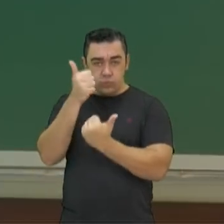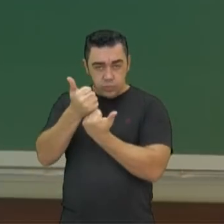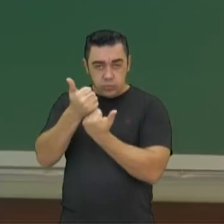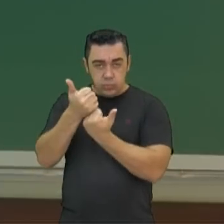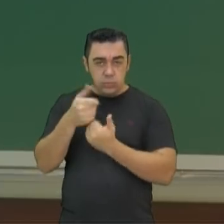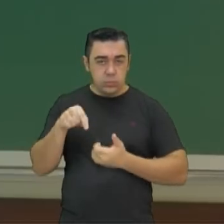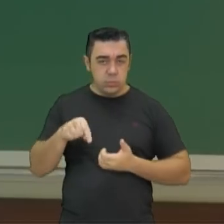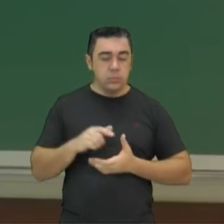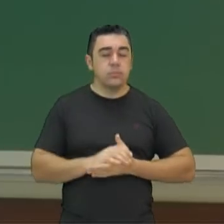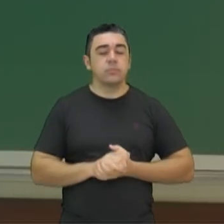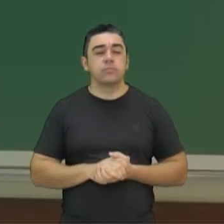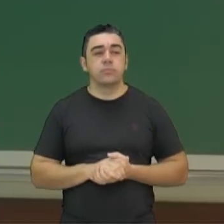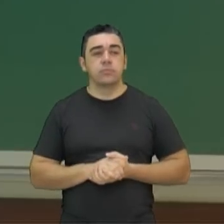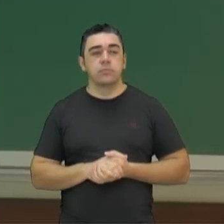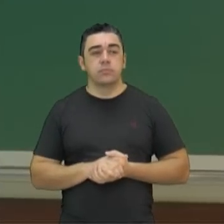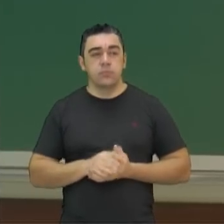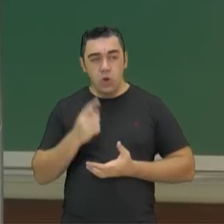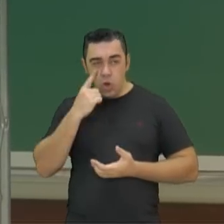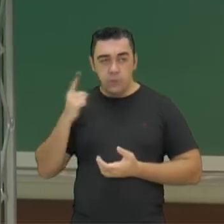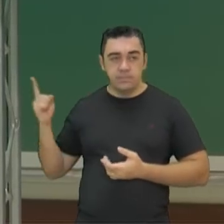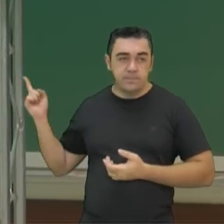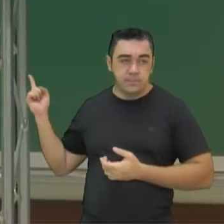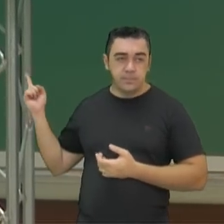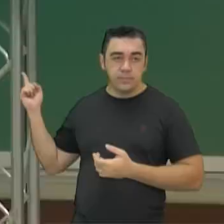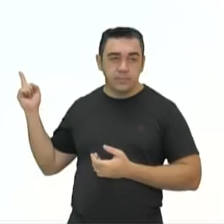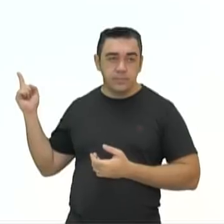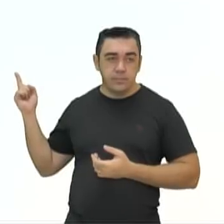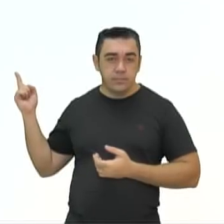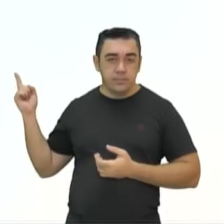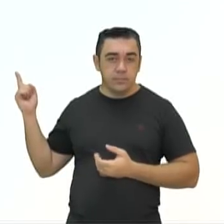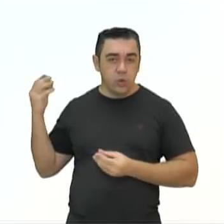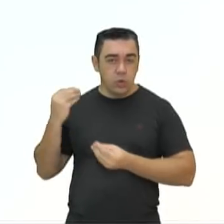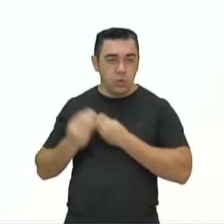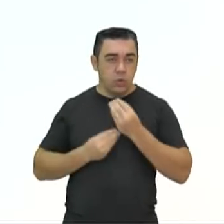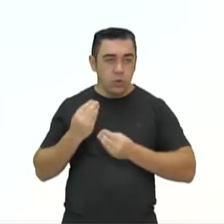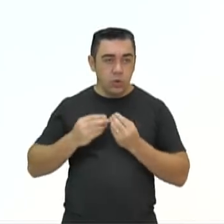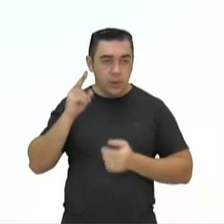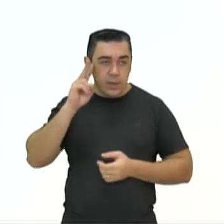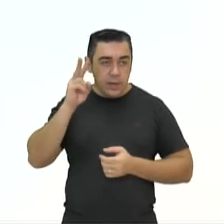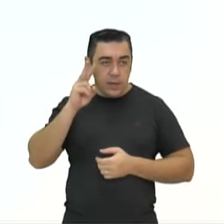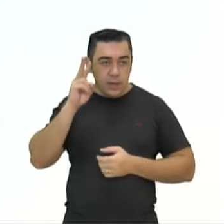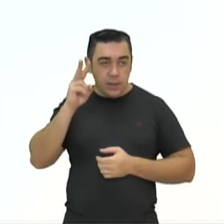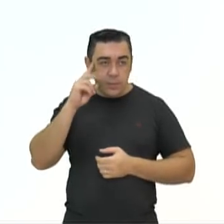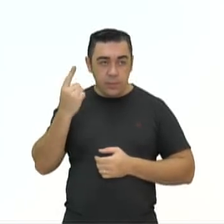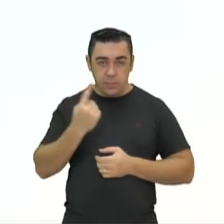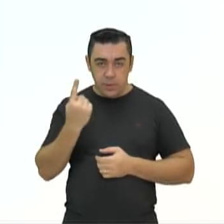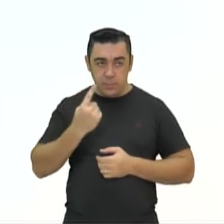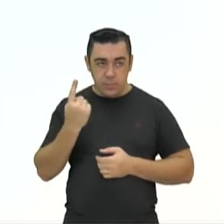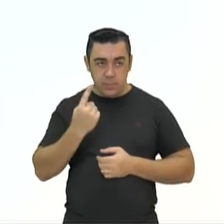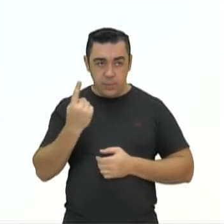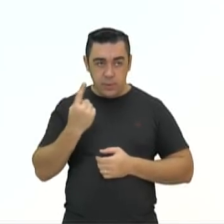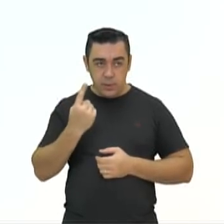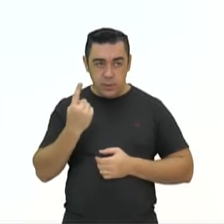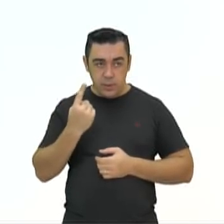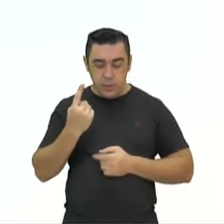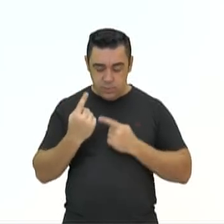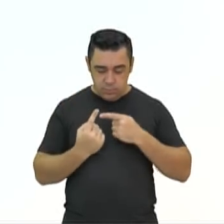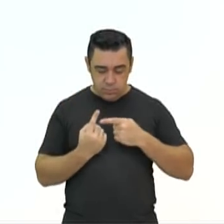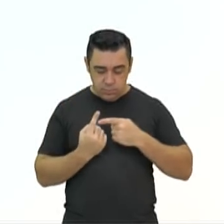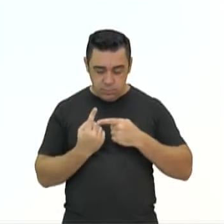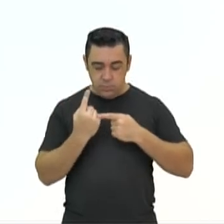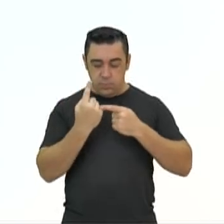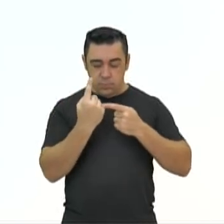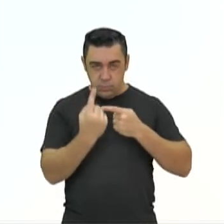ocupando. Então, aqui uma representação. Lembra que eu falei lá, ó, a primeira casinha você